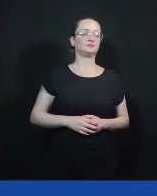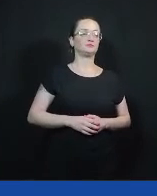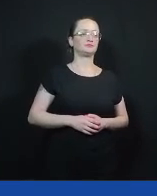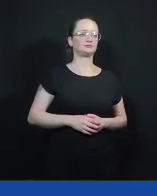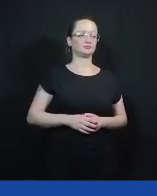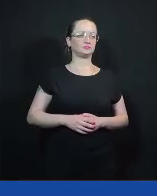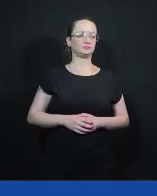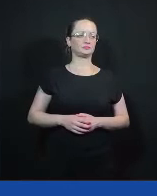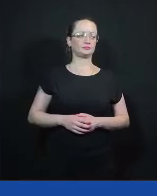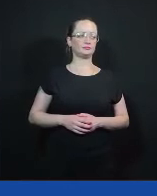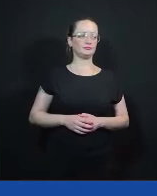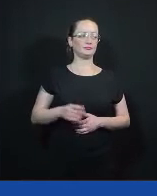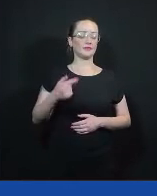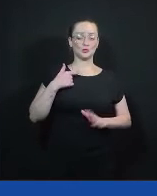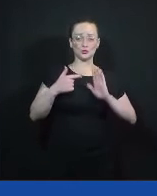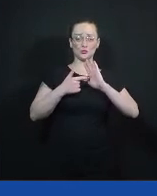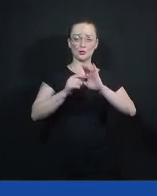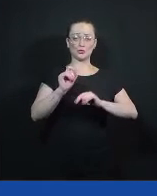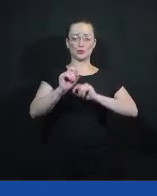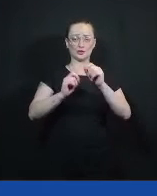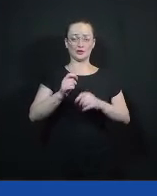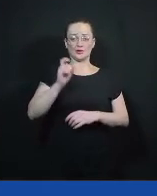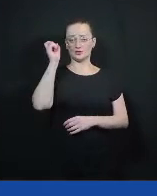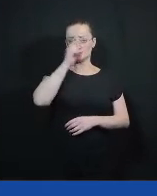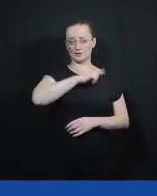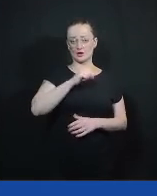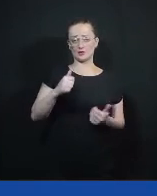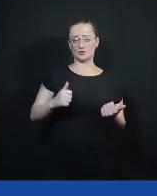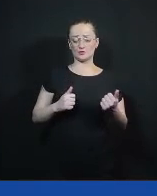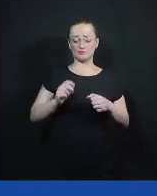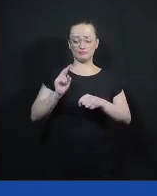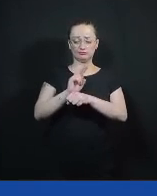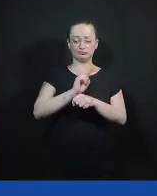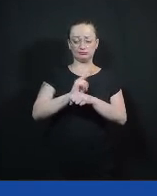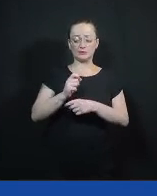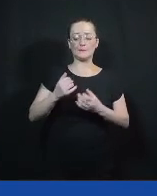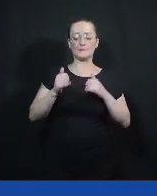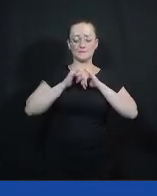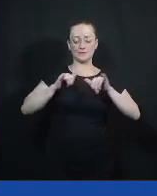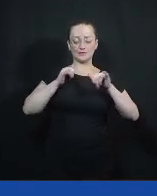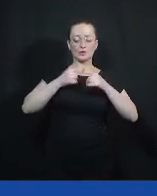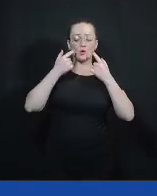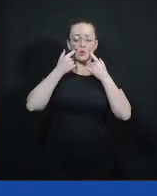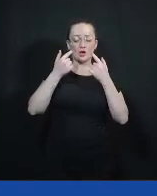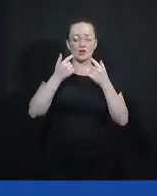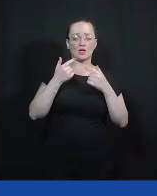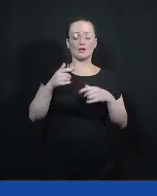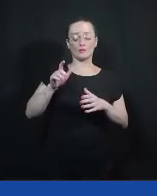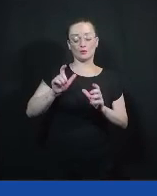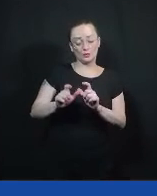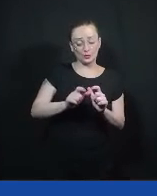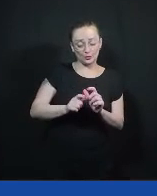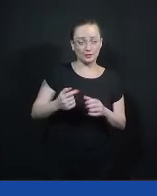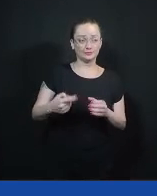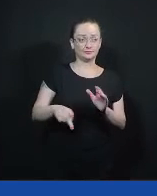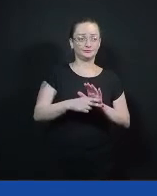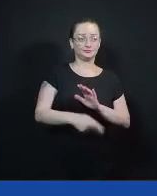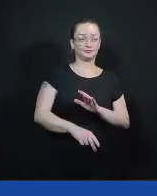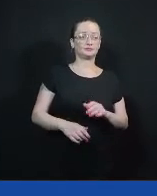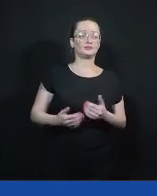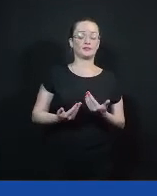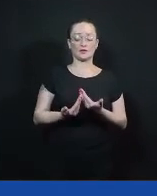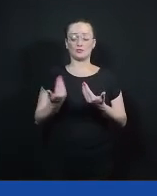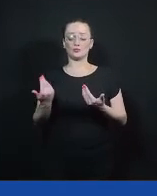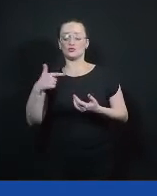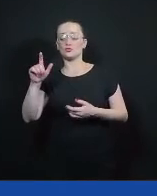o que que isso revela dessa dificuldade da cobertura da imprensa de conseguir olhar para o âmbito muito local, em detrimento